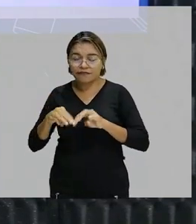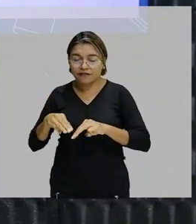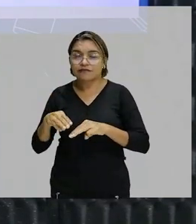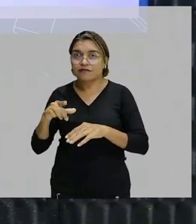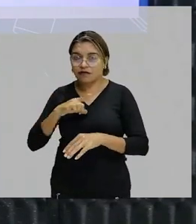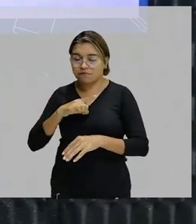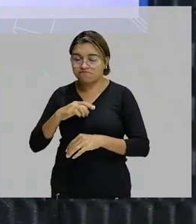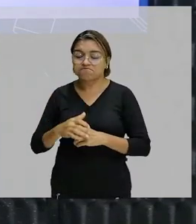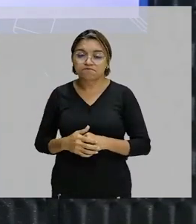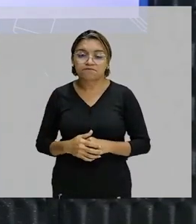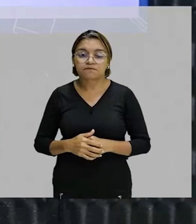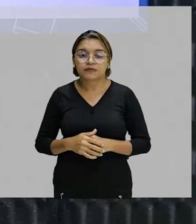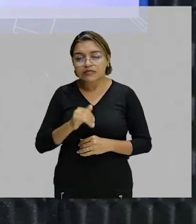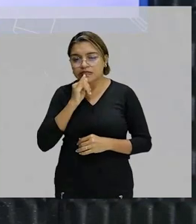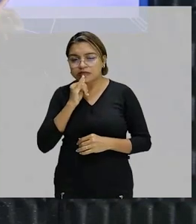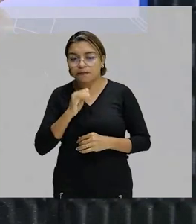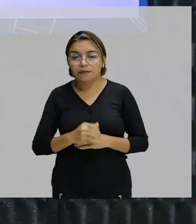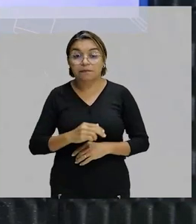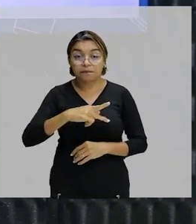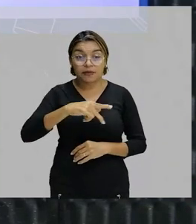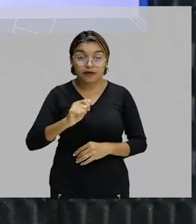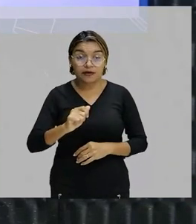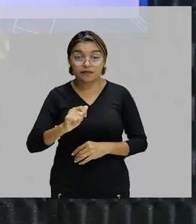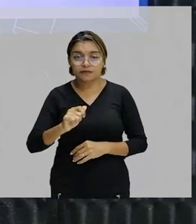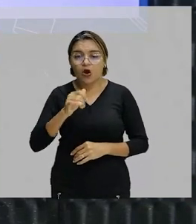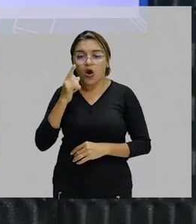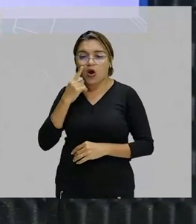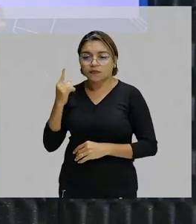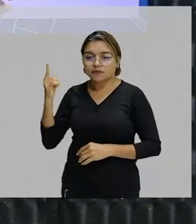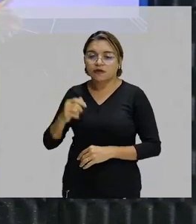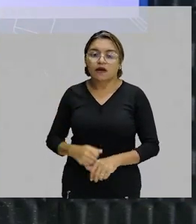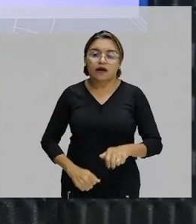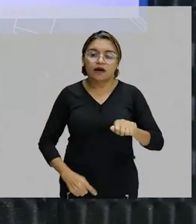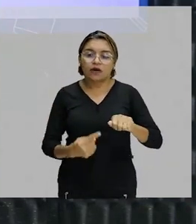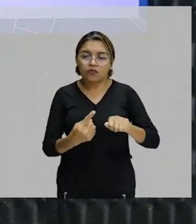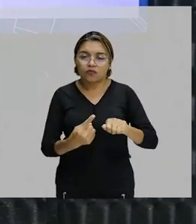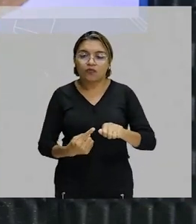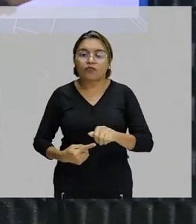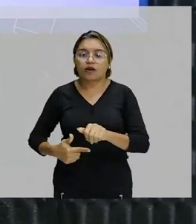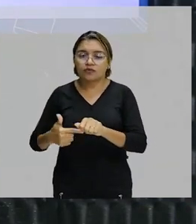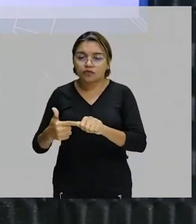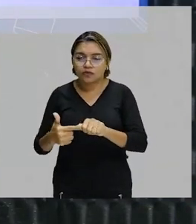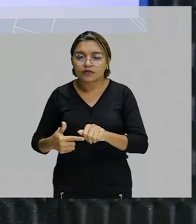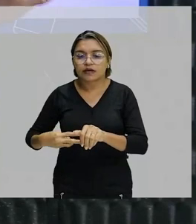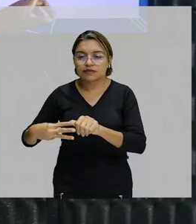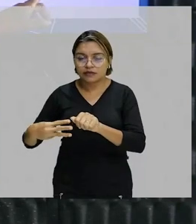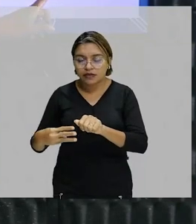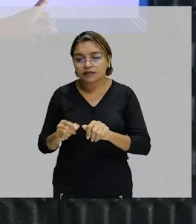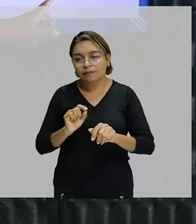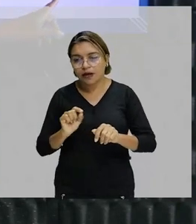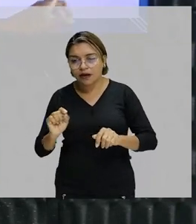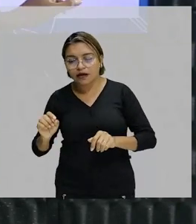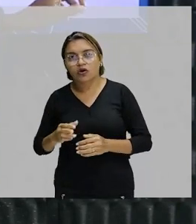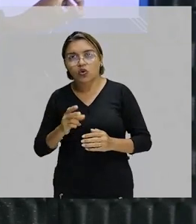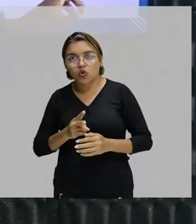sempre pela letra R tá uma pa genérica aqui escrita dessa forma A1 A2 A3 assim sucessivamente